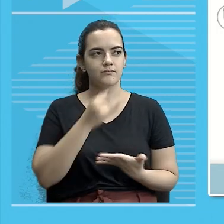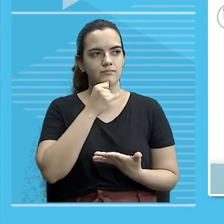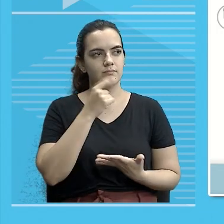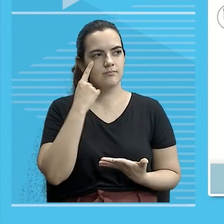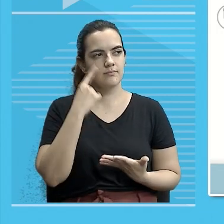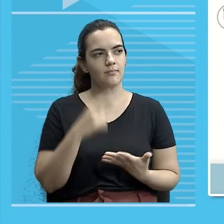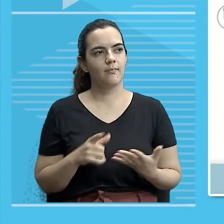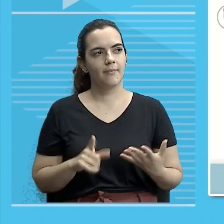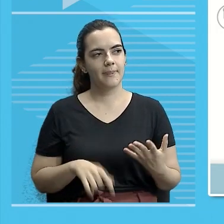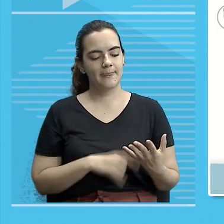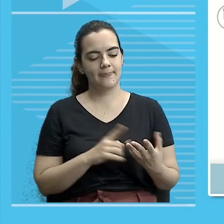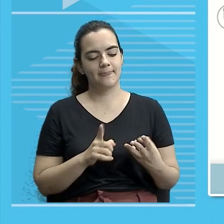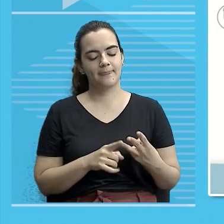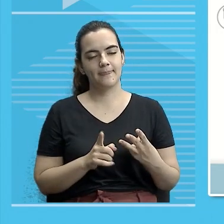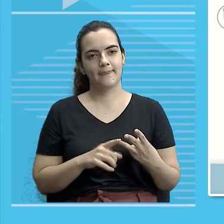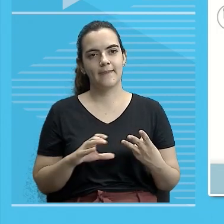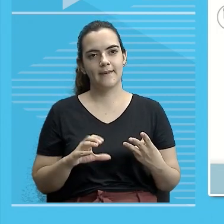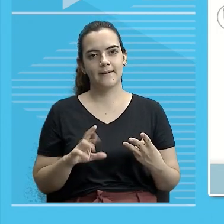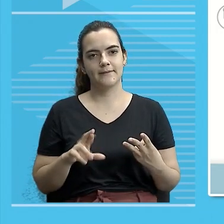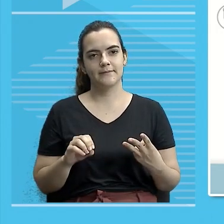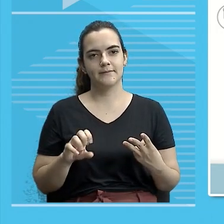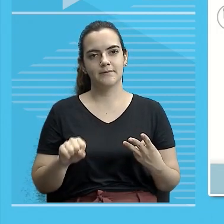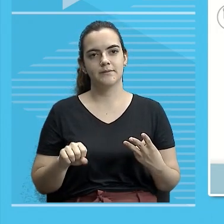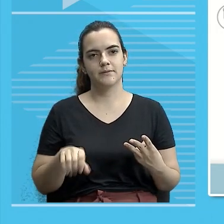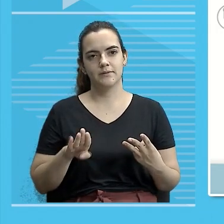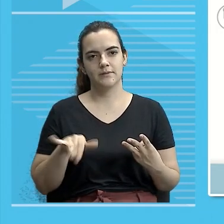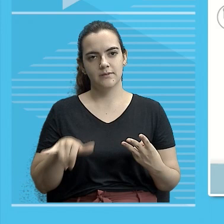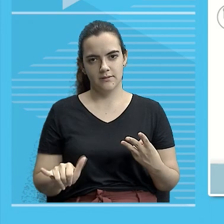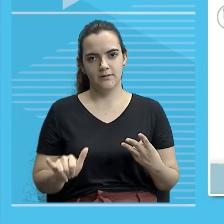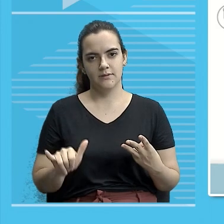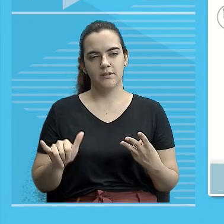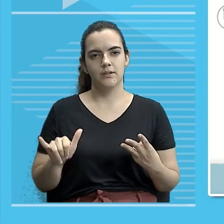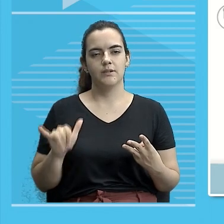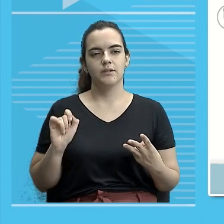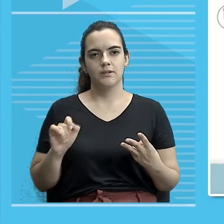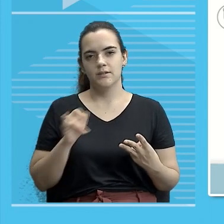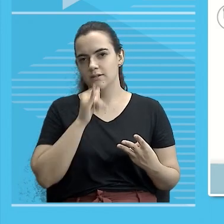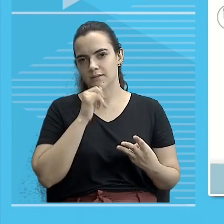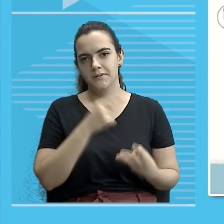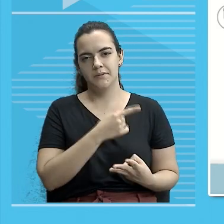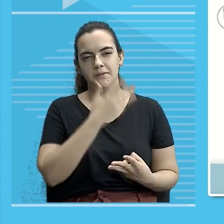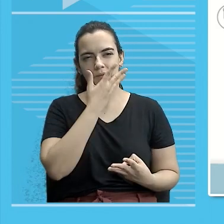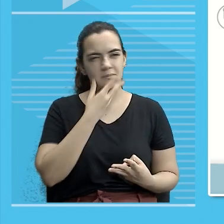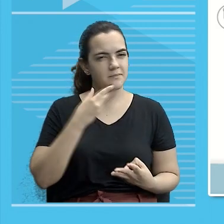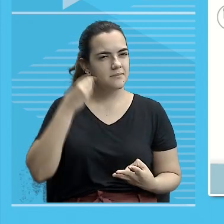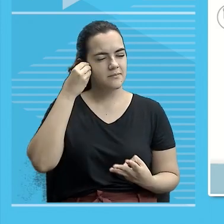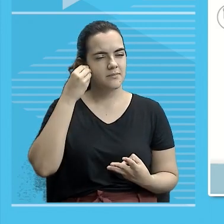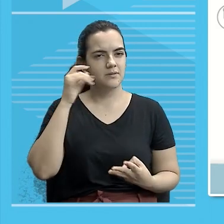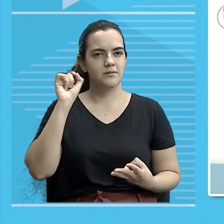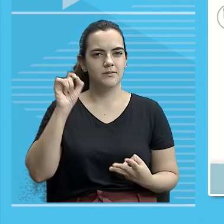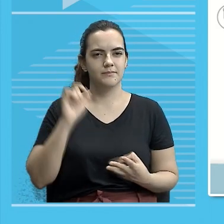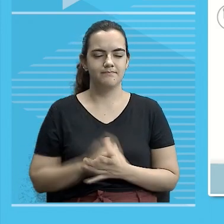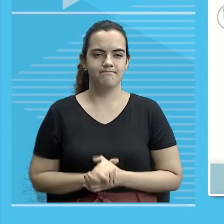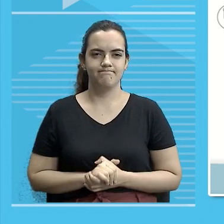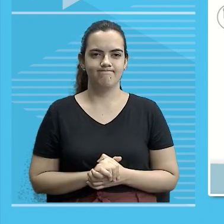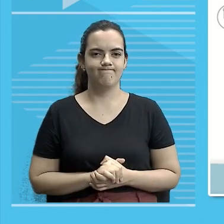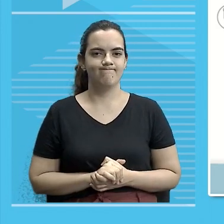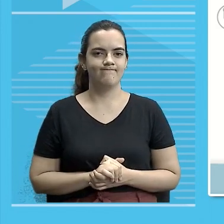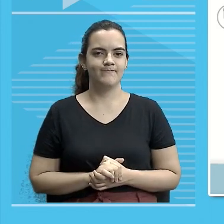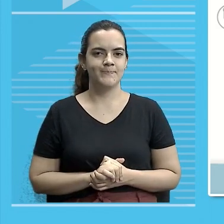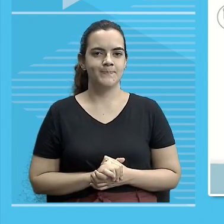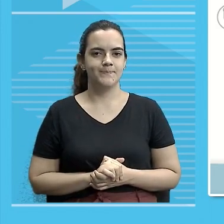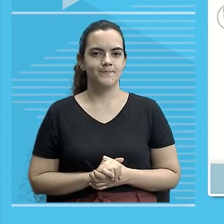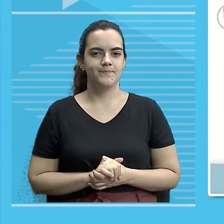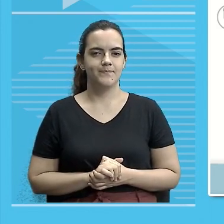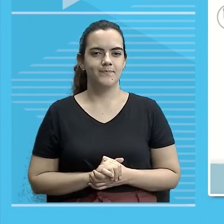ele diz o que qualidade quer dizer conformidade com